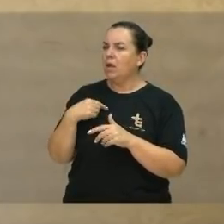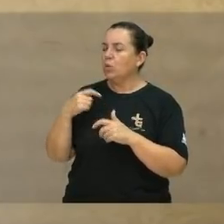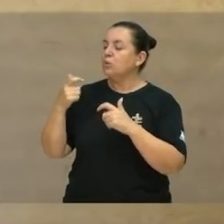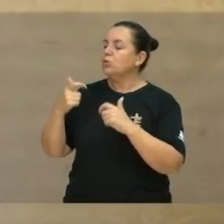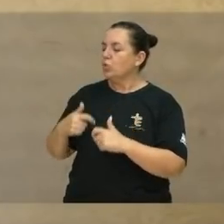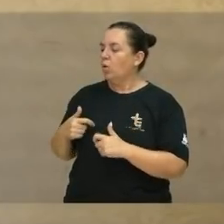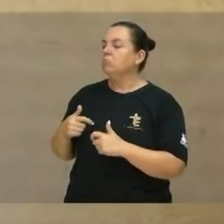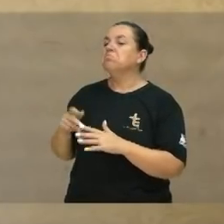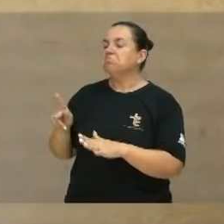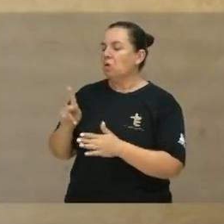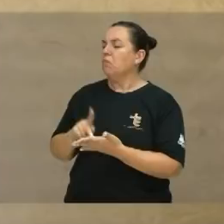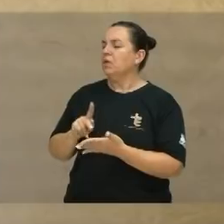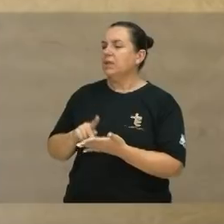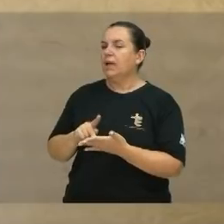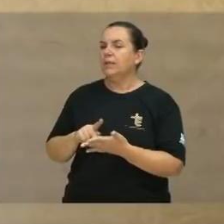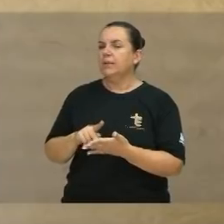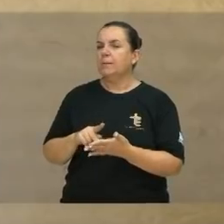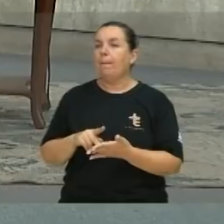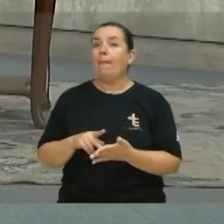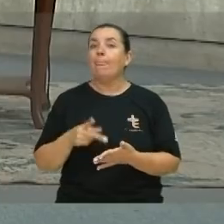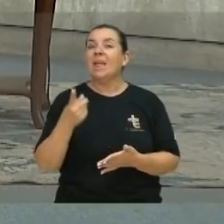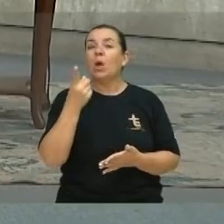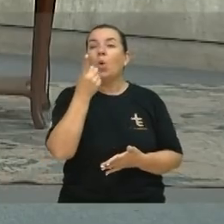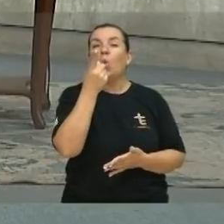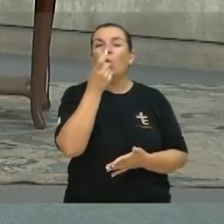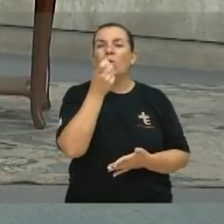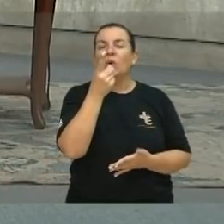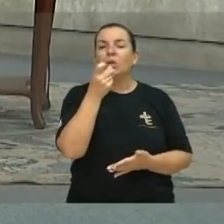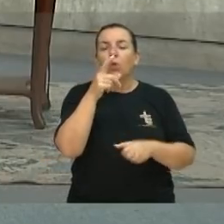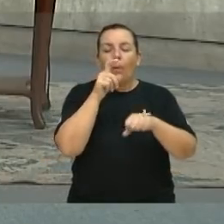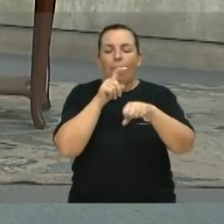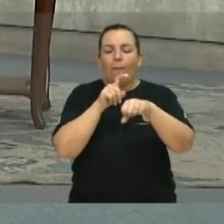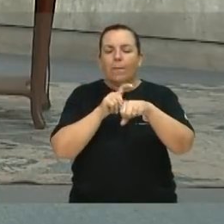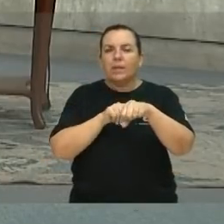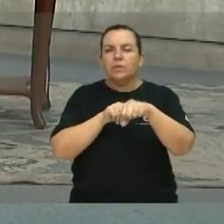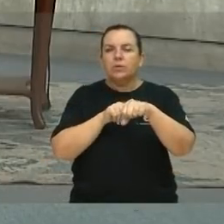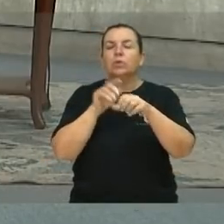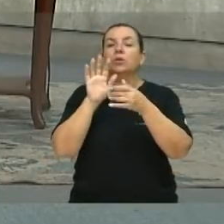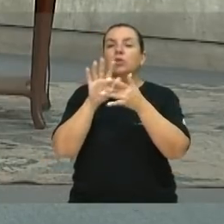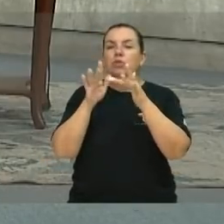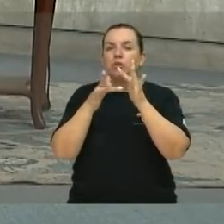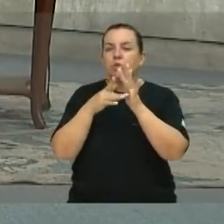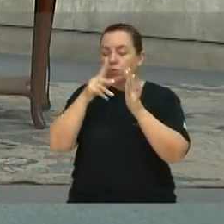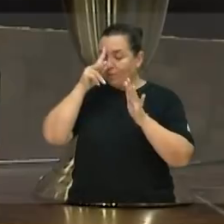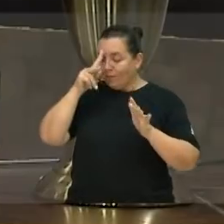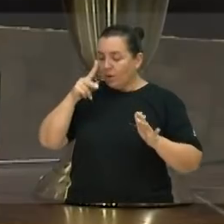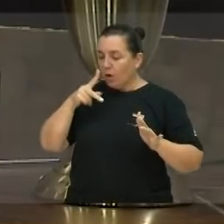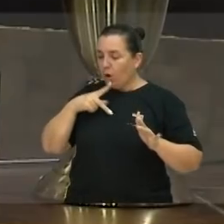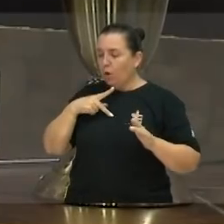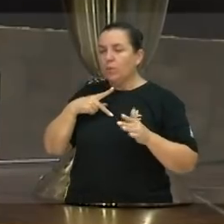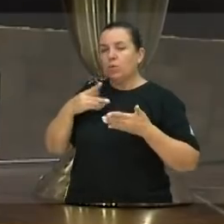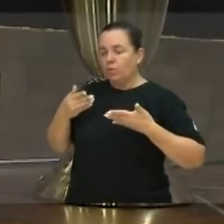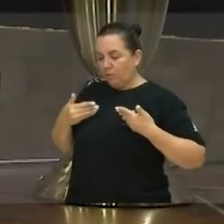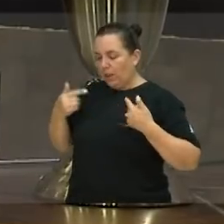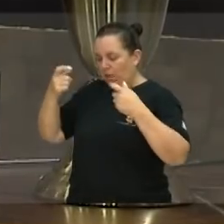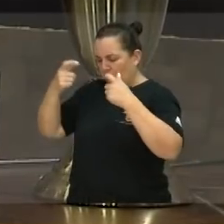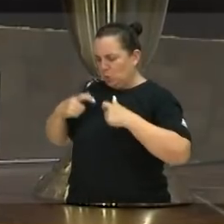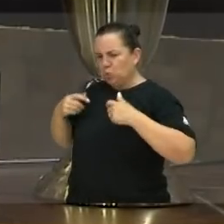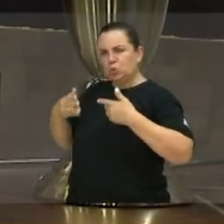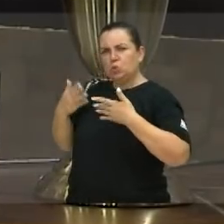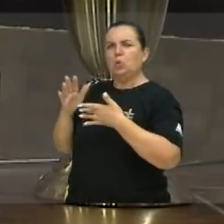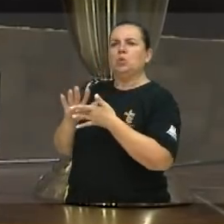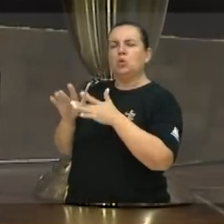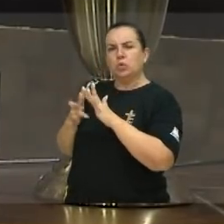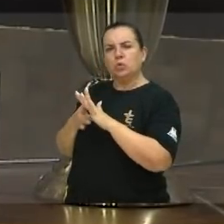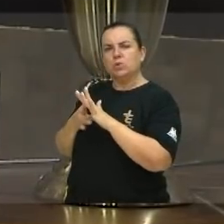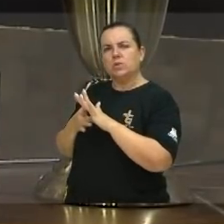eu sou é a única vez em que jesus mesmo se apresenta ele